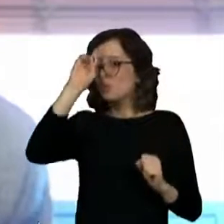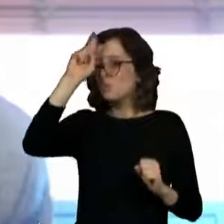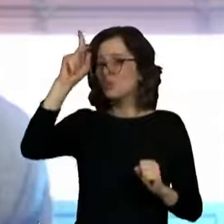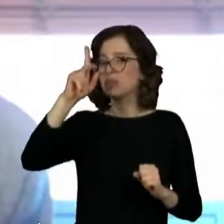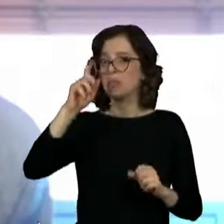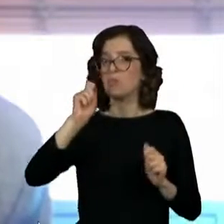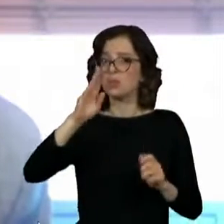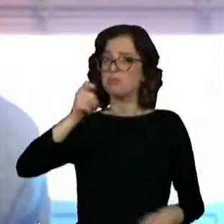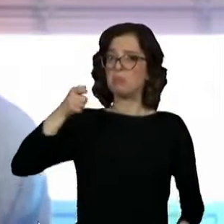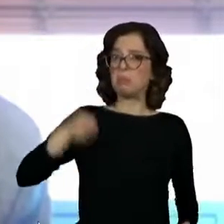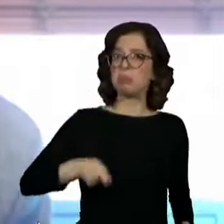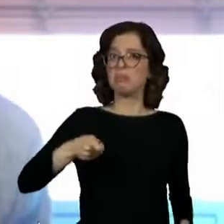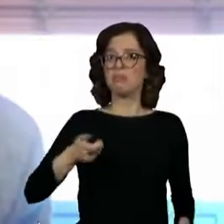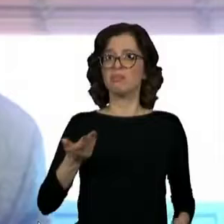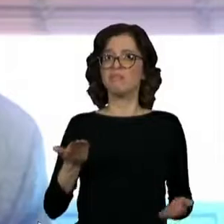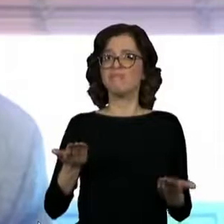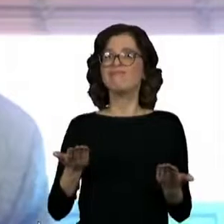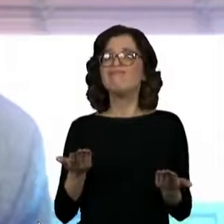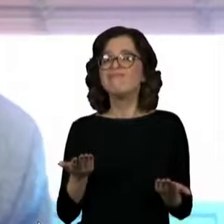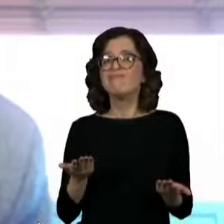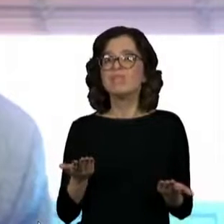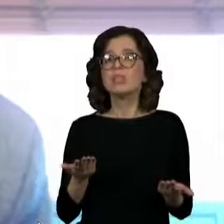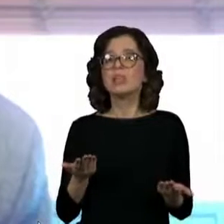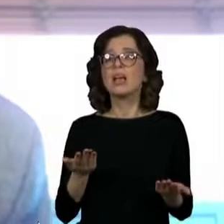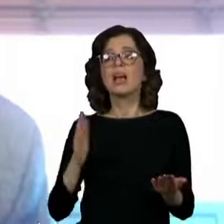esse autoritarismo, como também